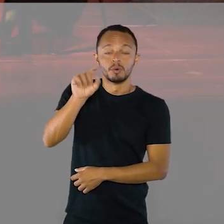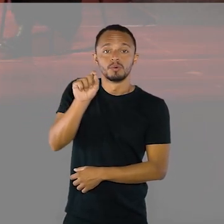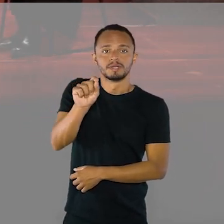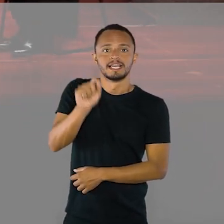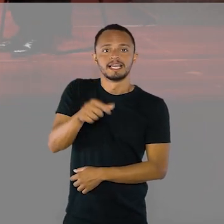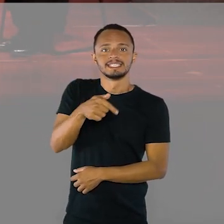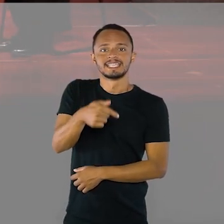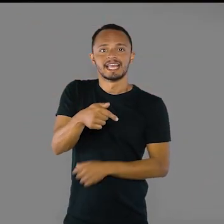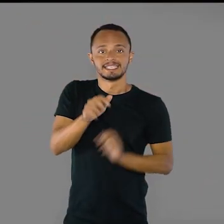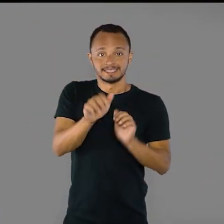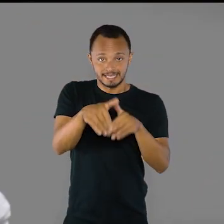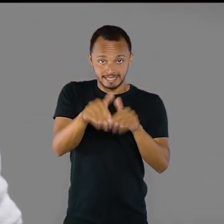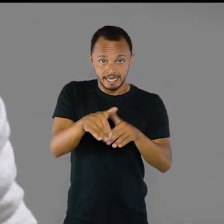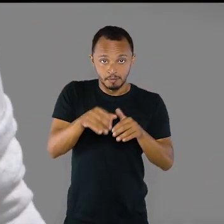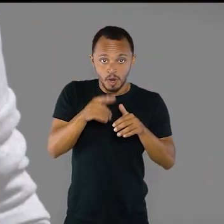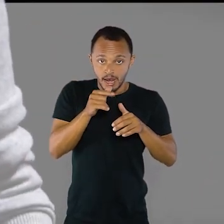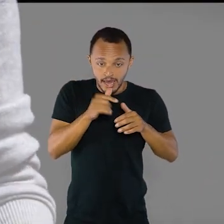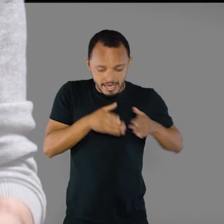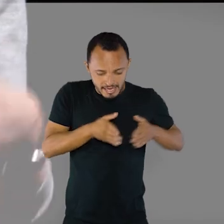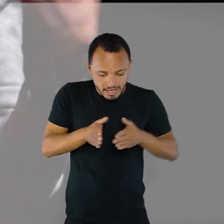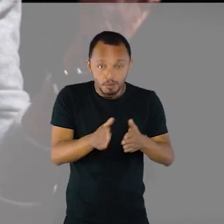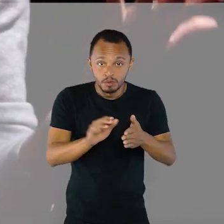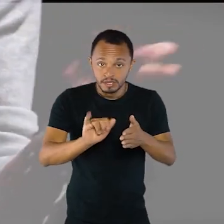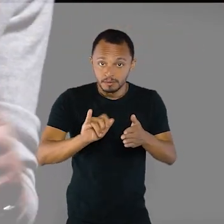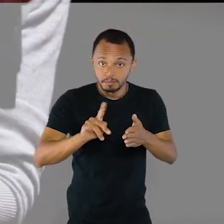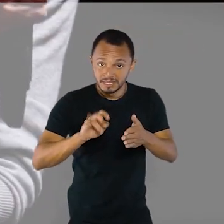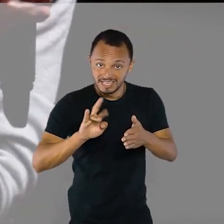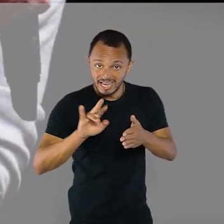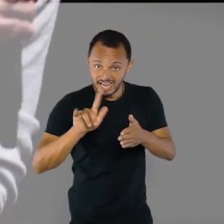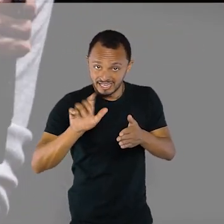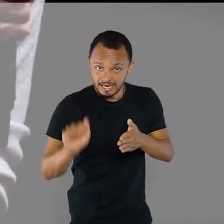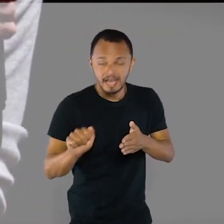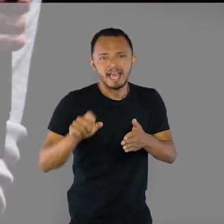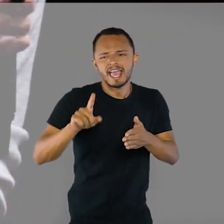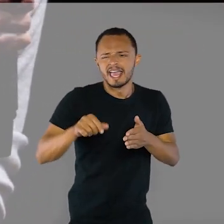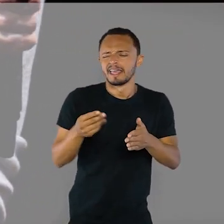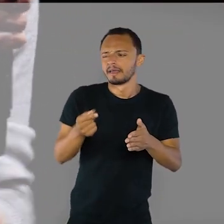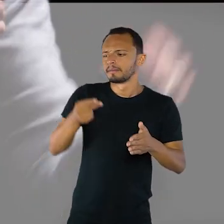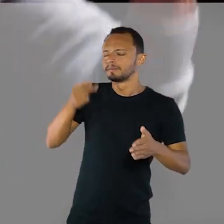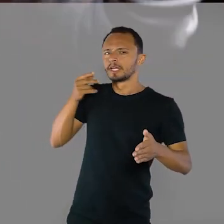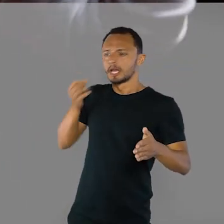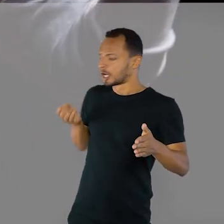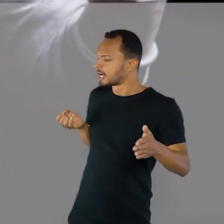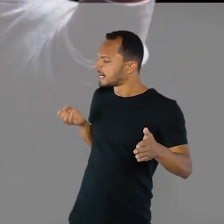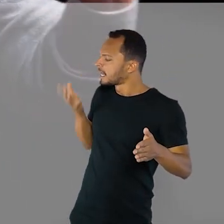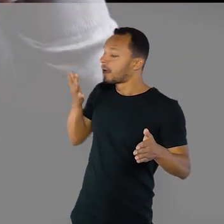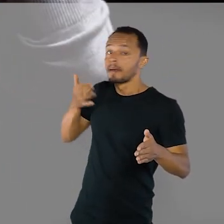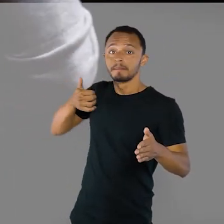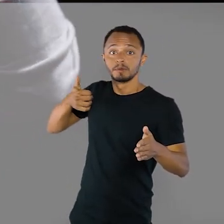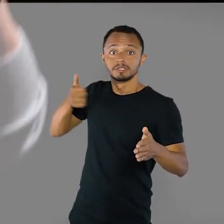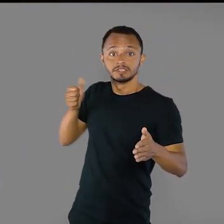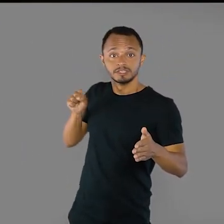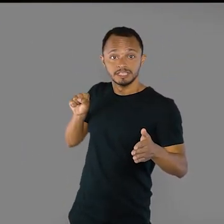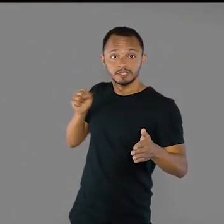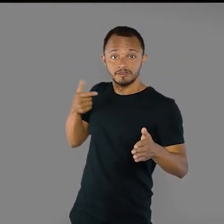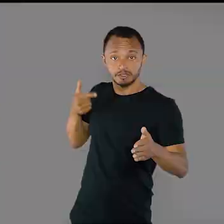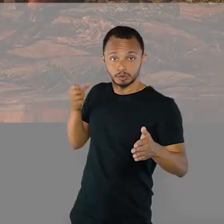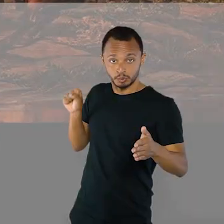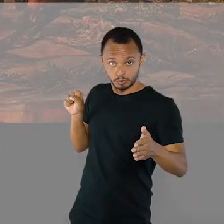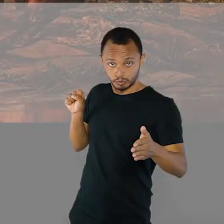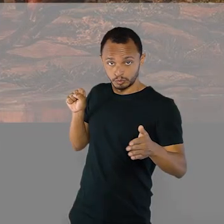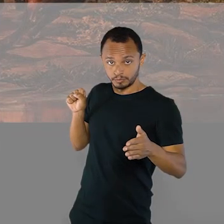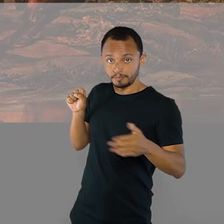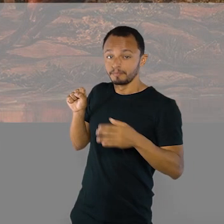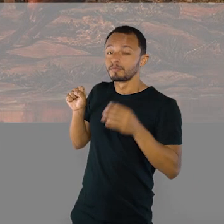noção construída, uma noção criada, sobretudo a partir de 1828. Você poderia virar? A